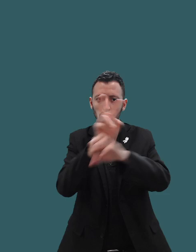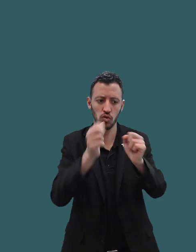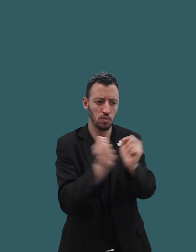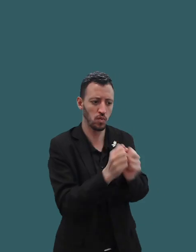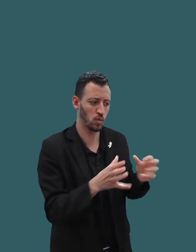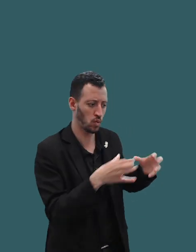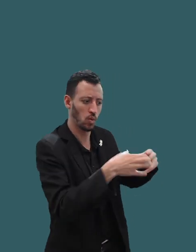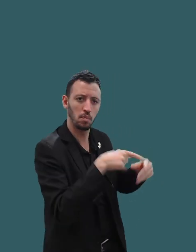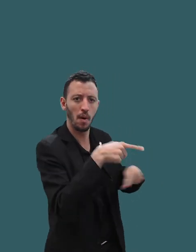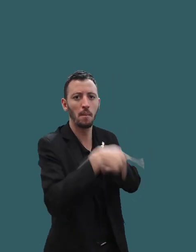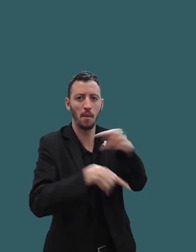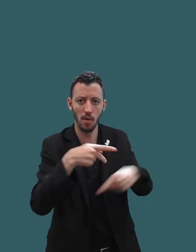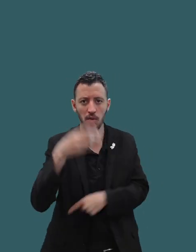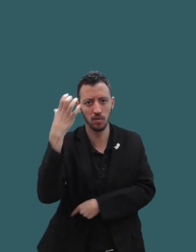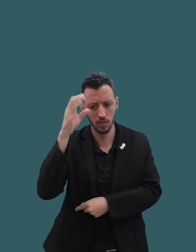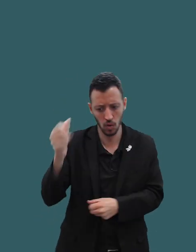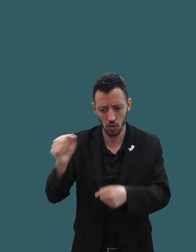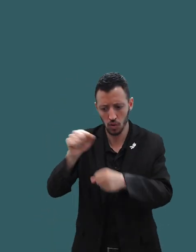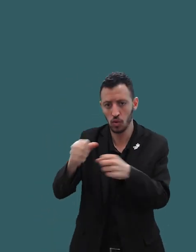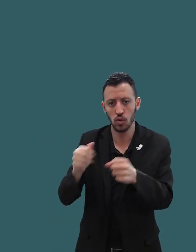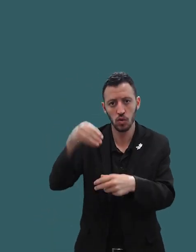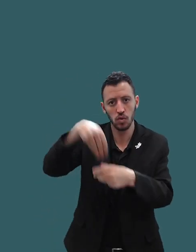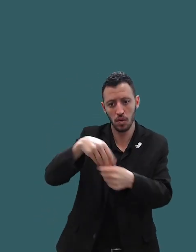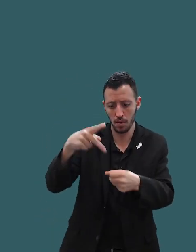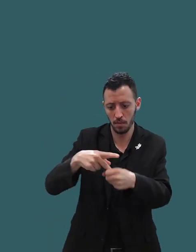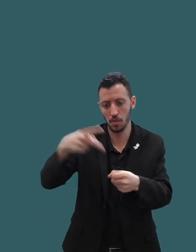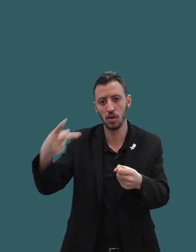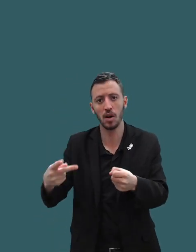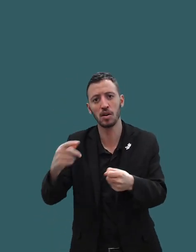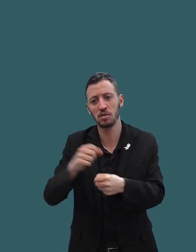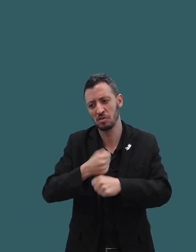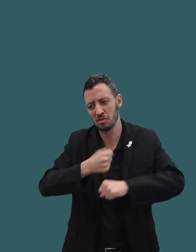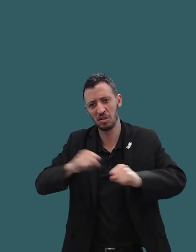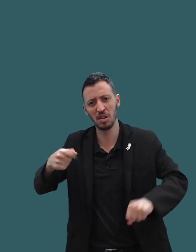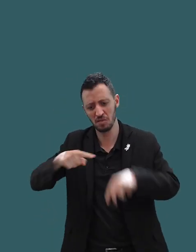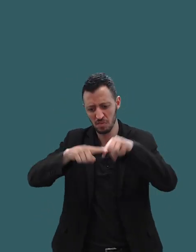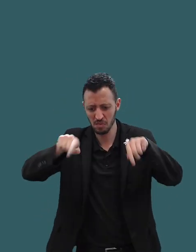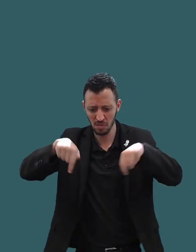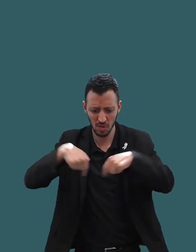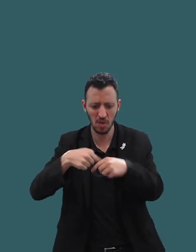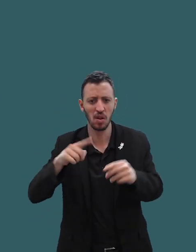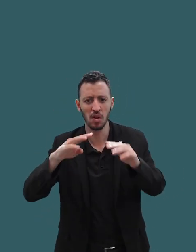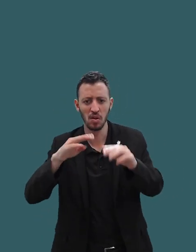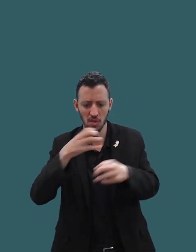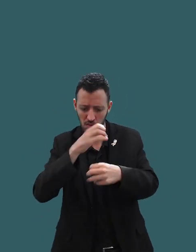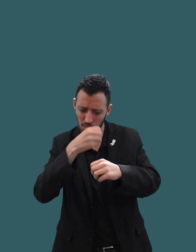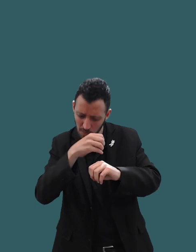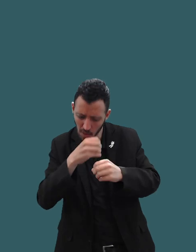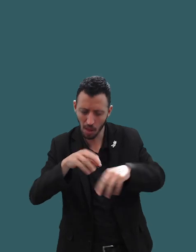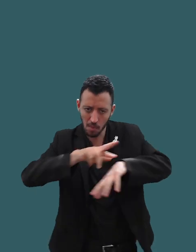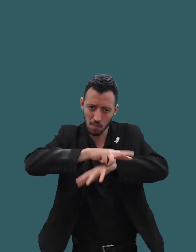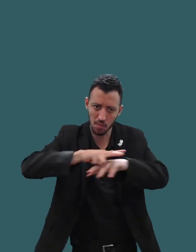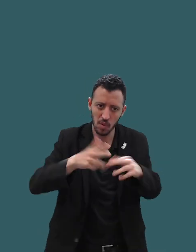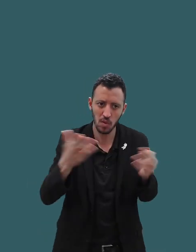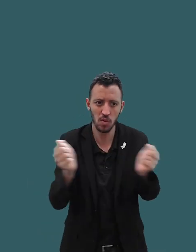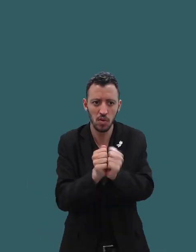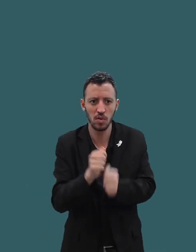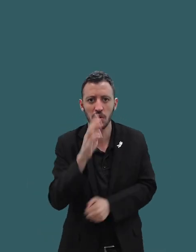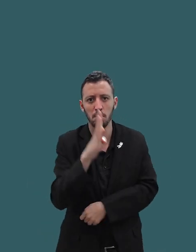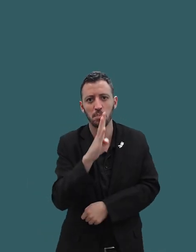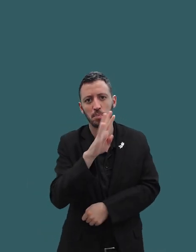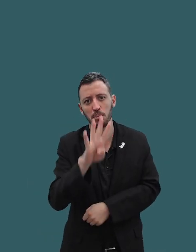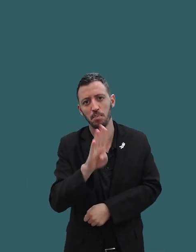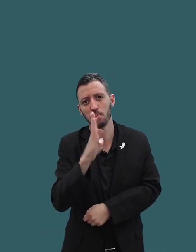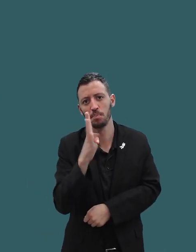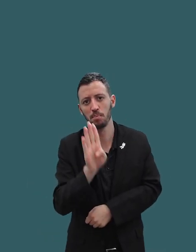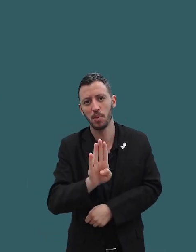ciência, que pega desde a periferia até os grandes laboratórios, o nosso NB4. Como é que eu vou explicar o NB4 para o pessoal lá